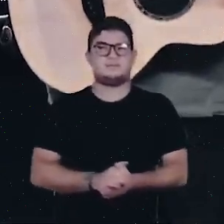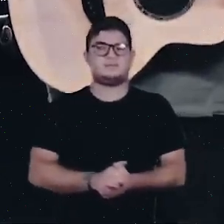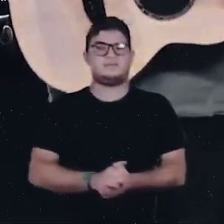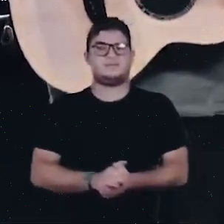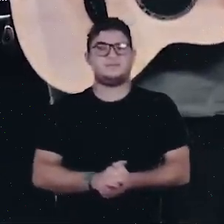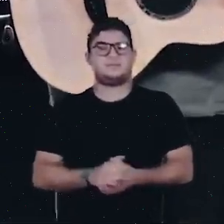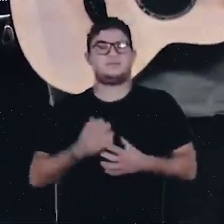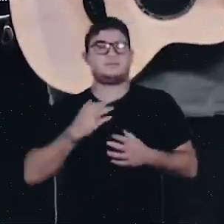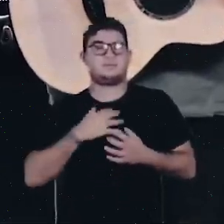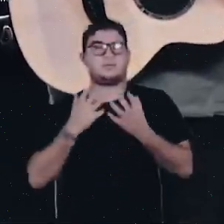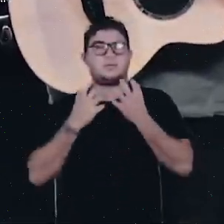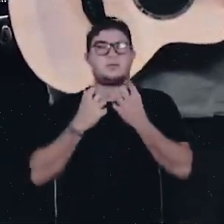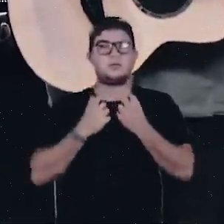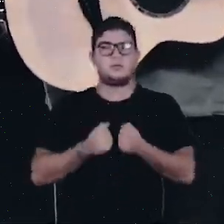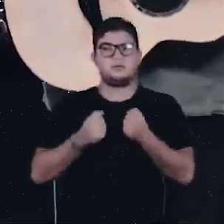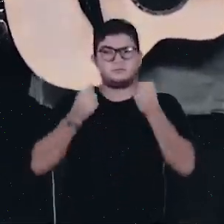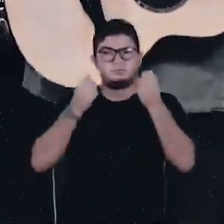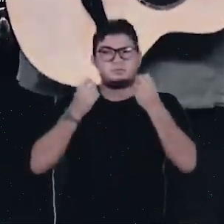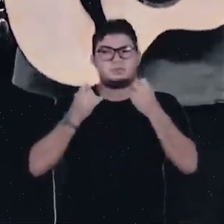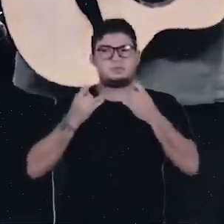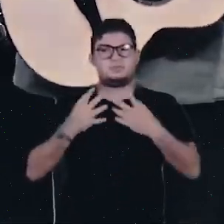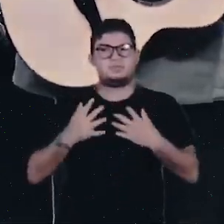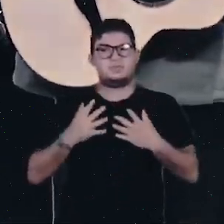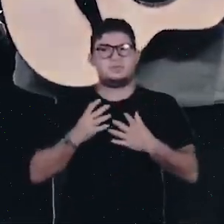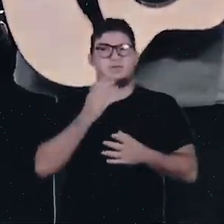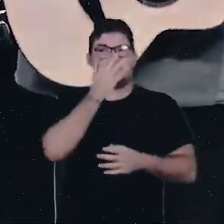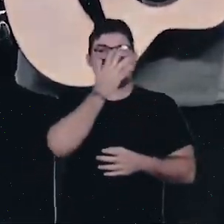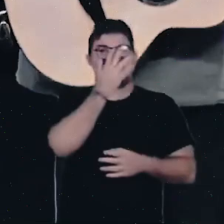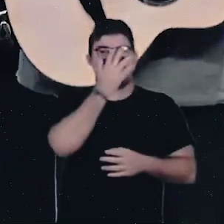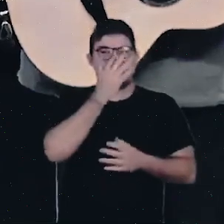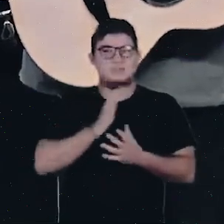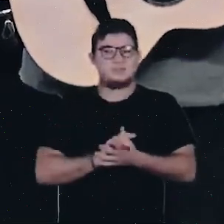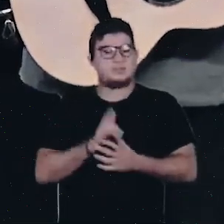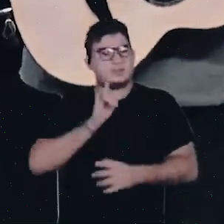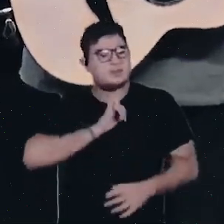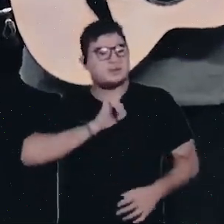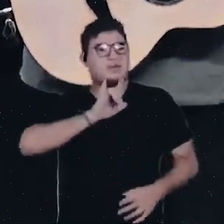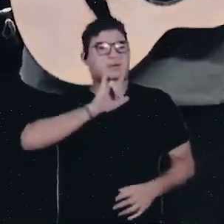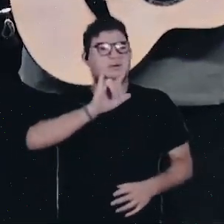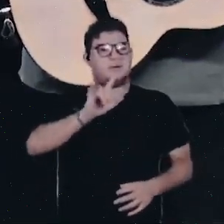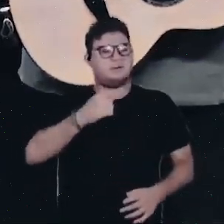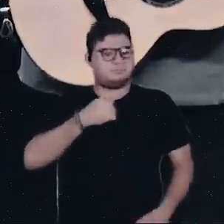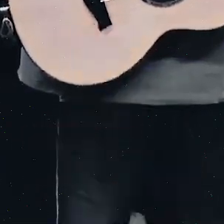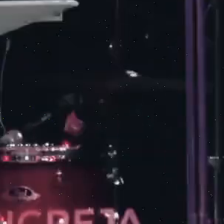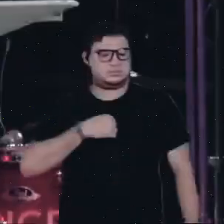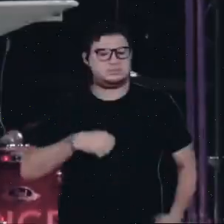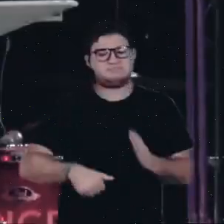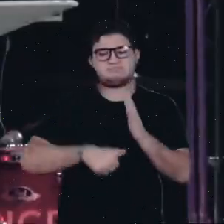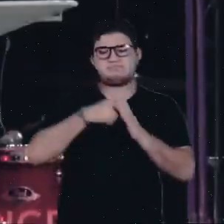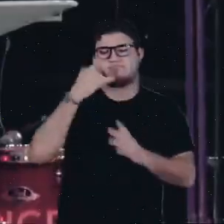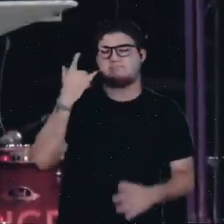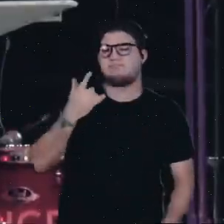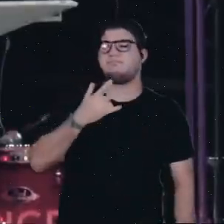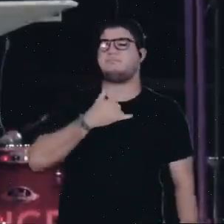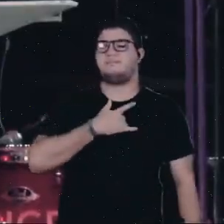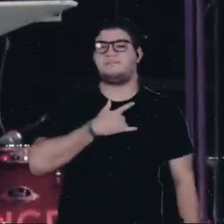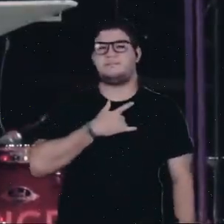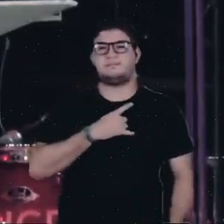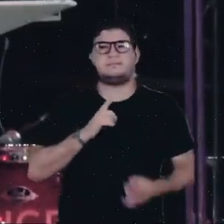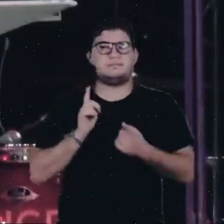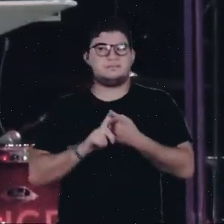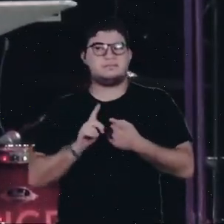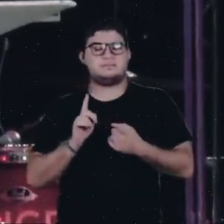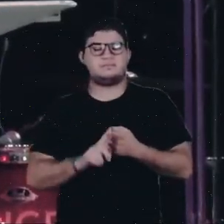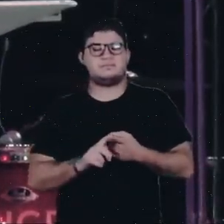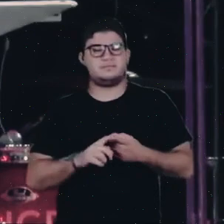Eu só posso, por exemplo, falar para alguém: eu te amo, se eu primeiro me amo. Porque você só dá